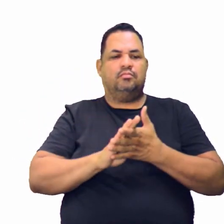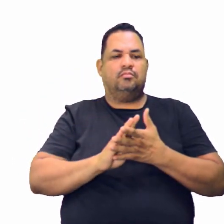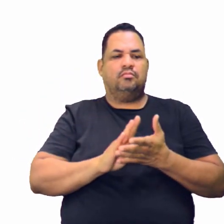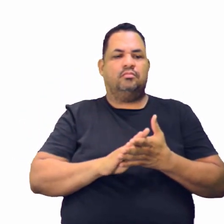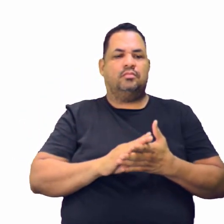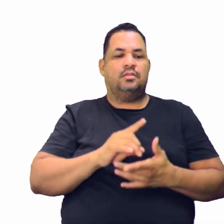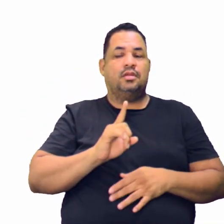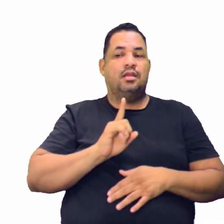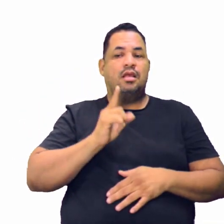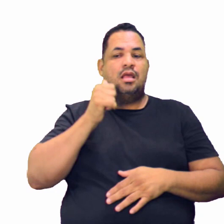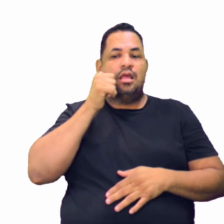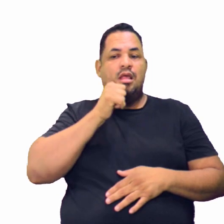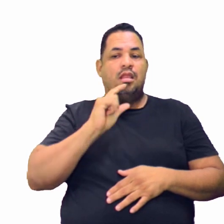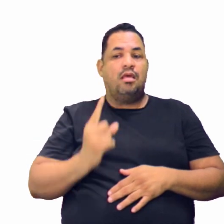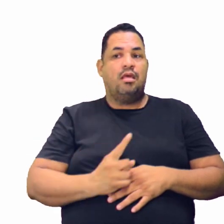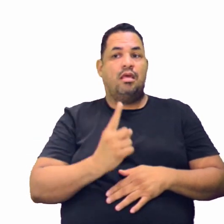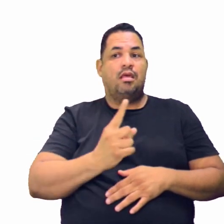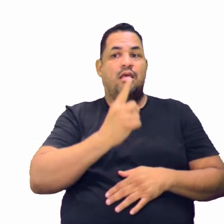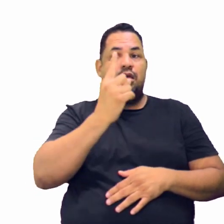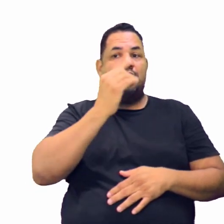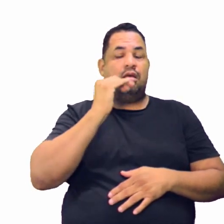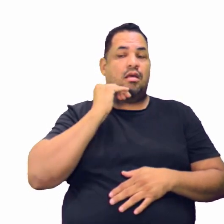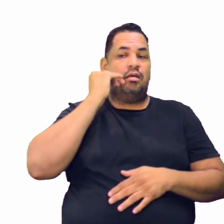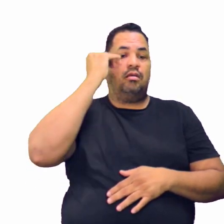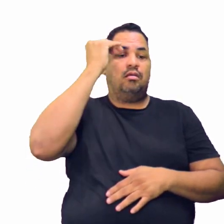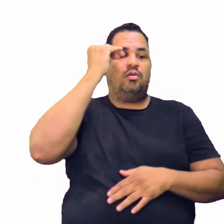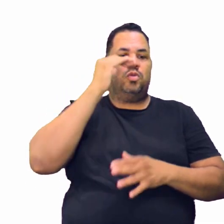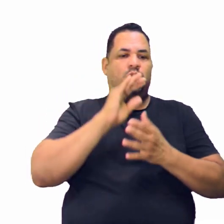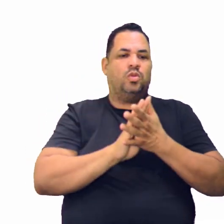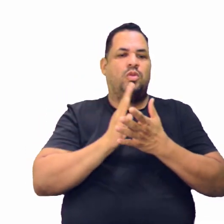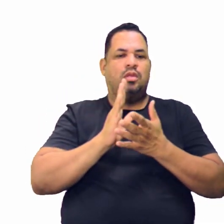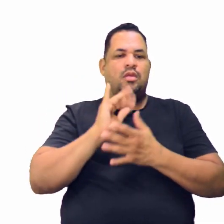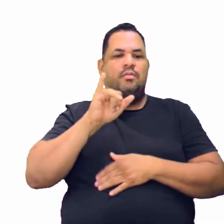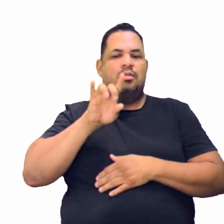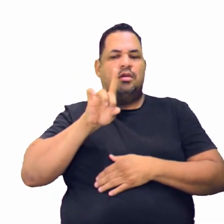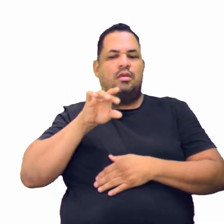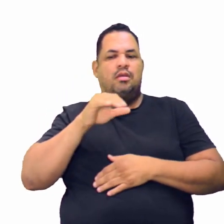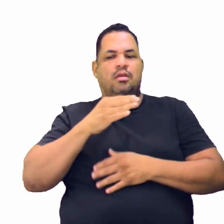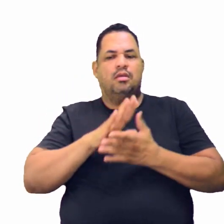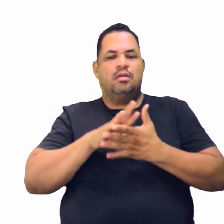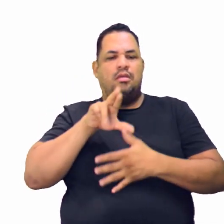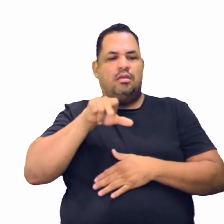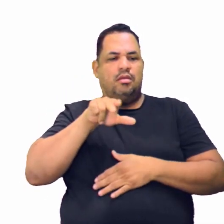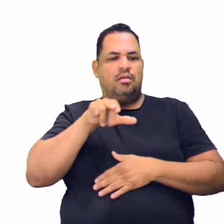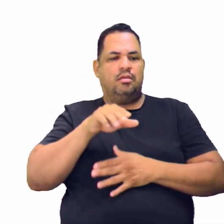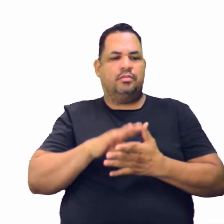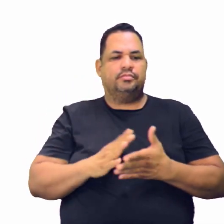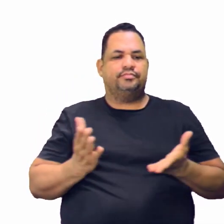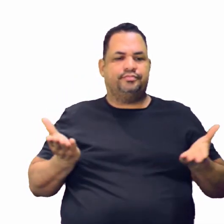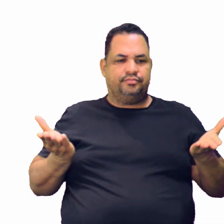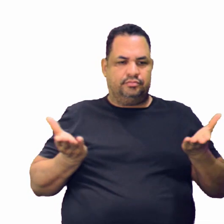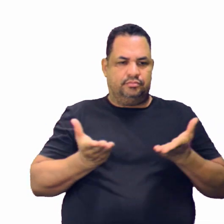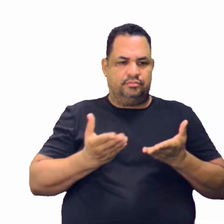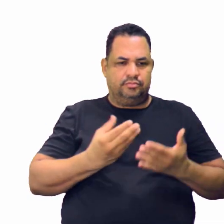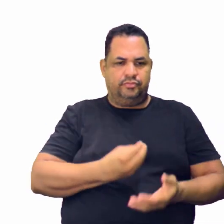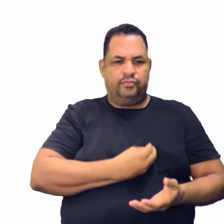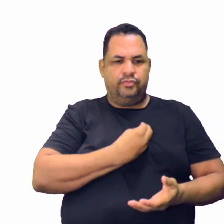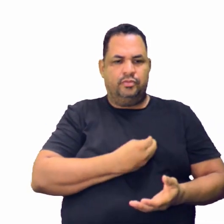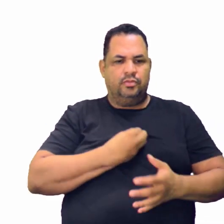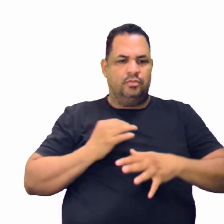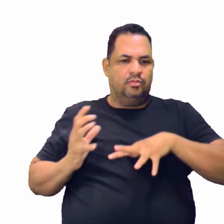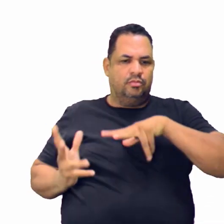é mais alta que a irmã. Ela é menos alta que a irmã. Viu só que bonitinho?